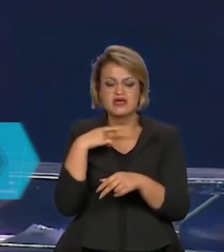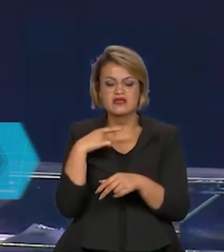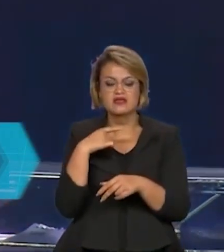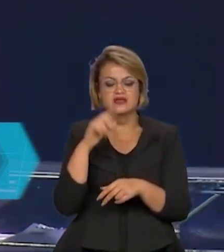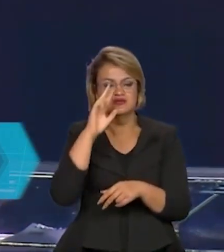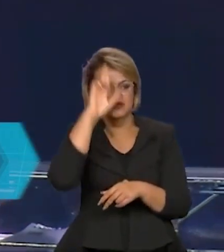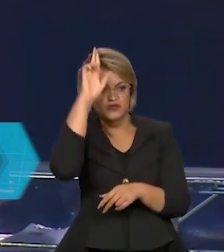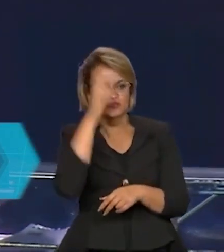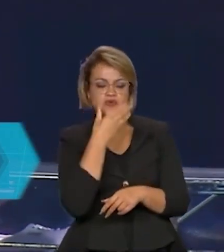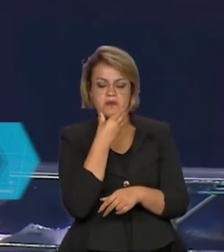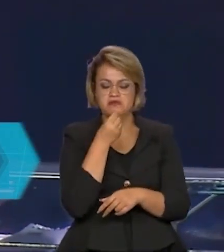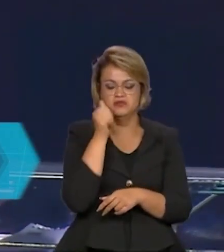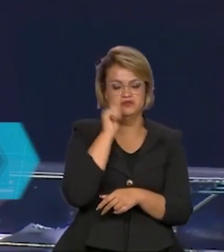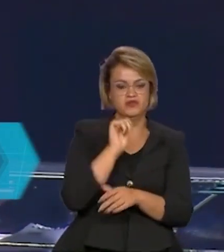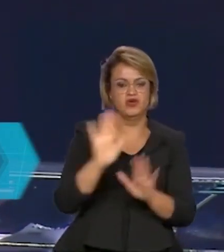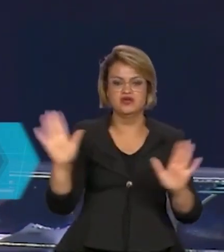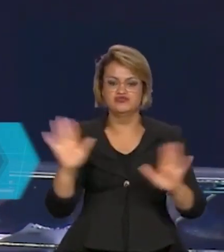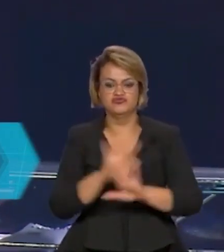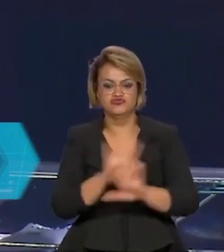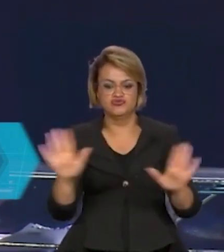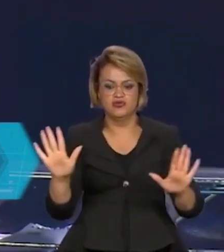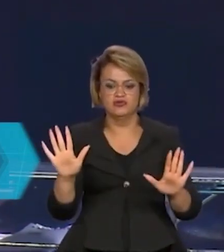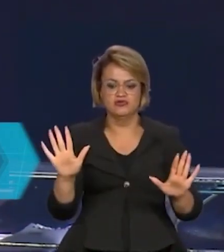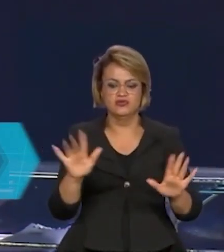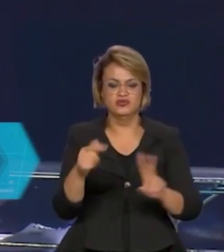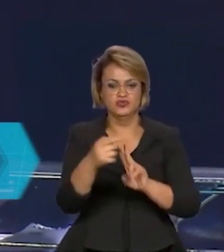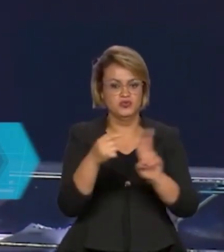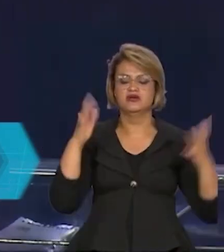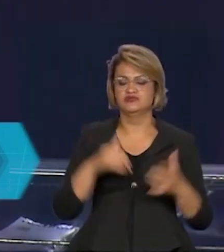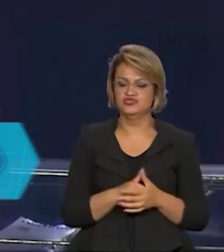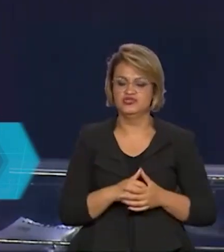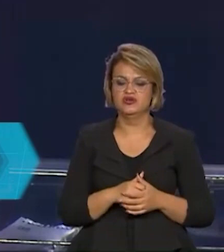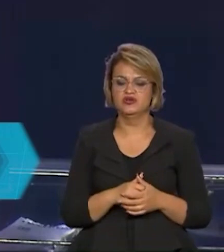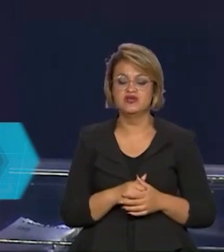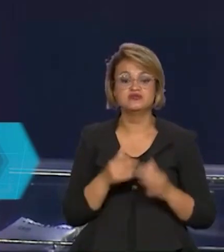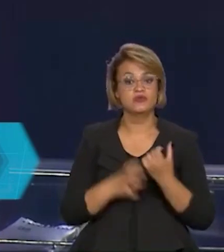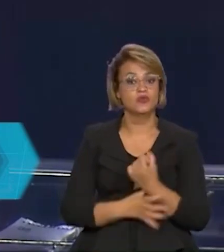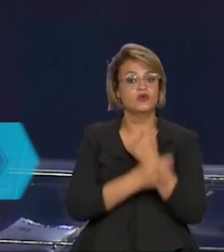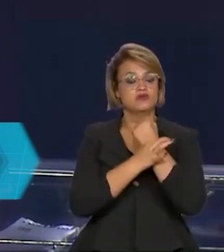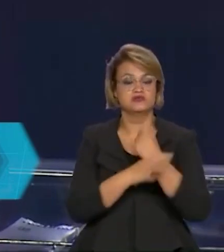fundamental das guardas municipais na segurança da cidades